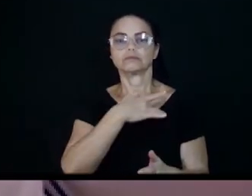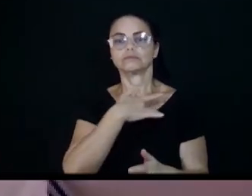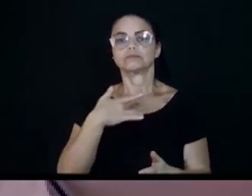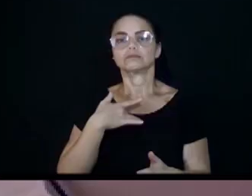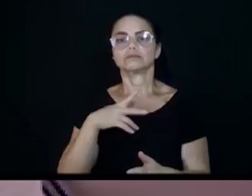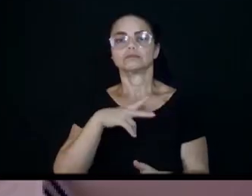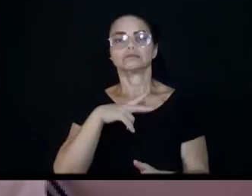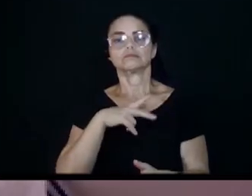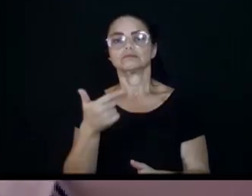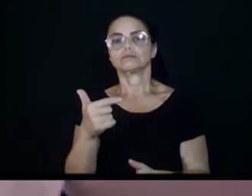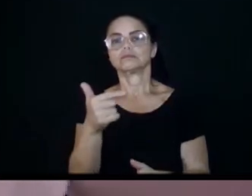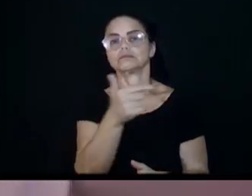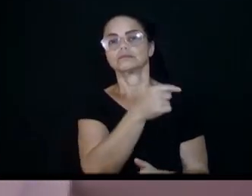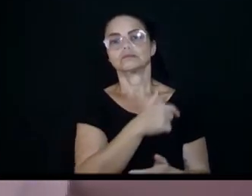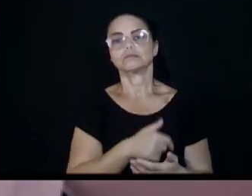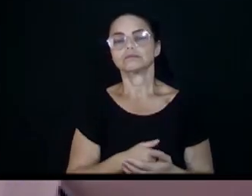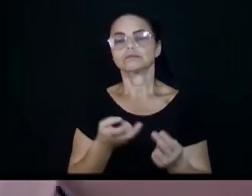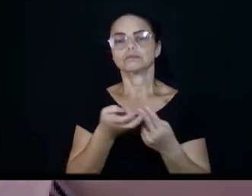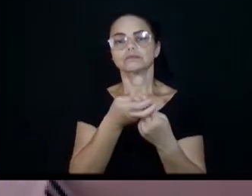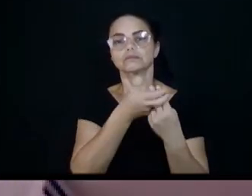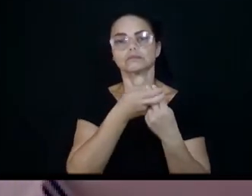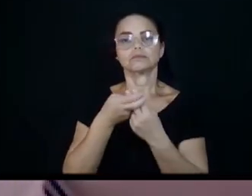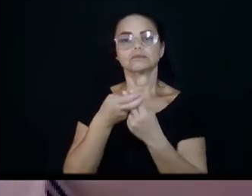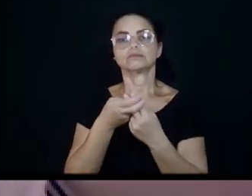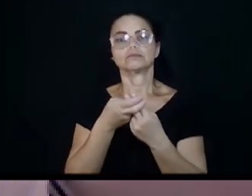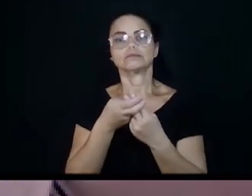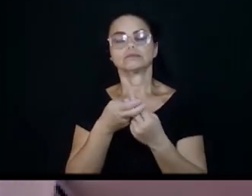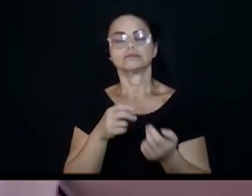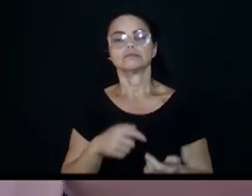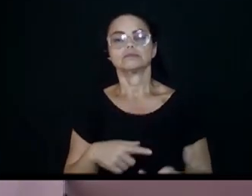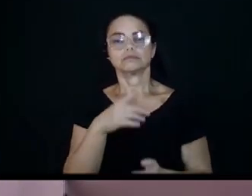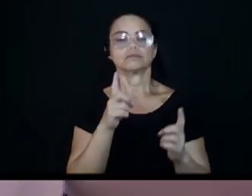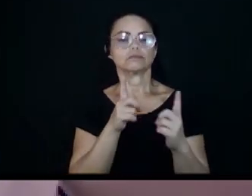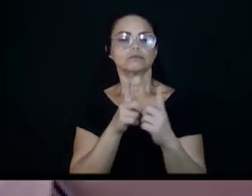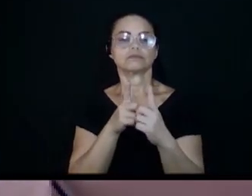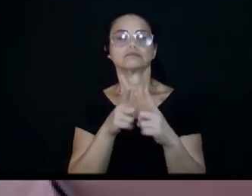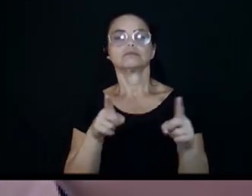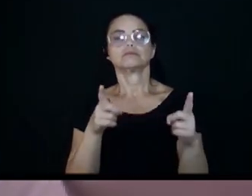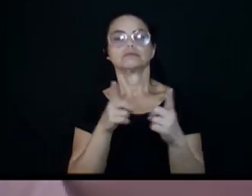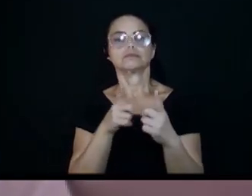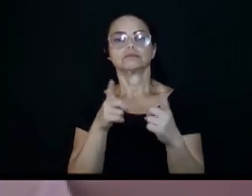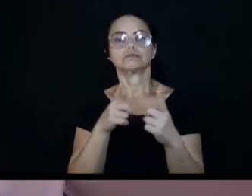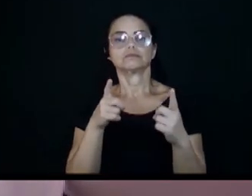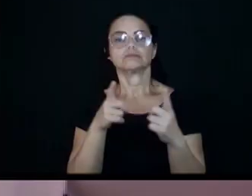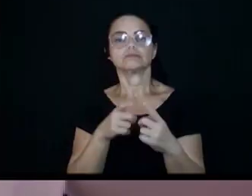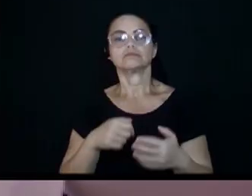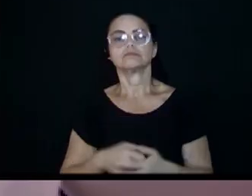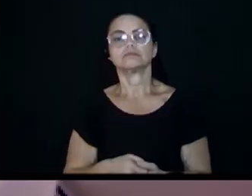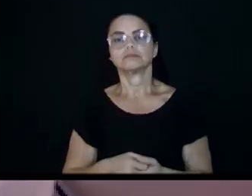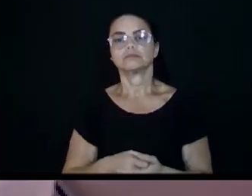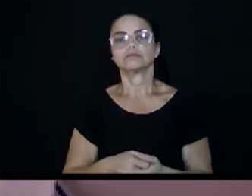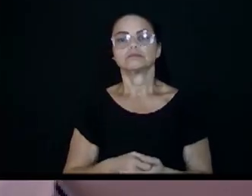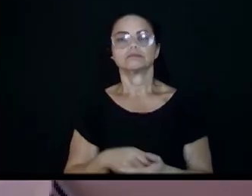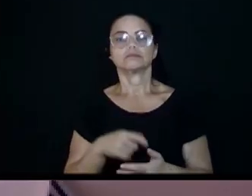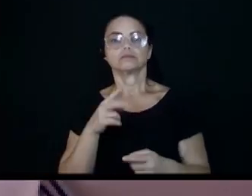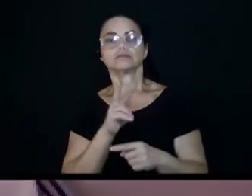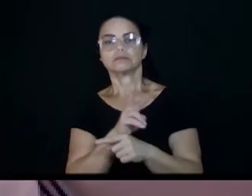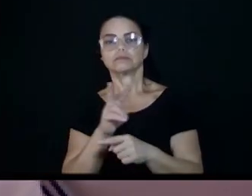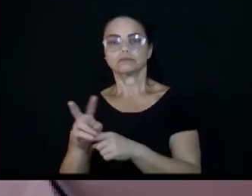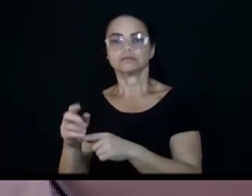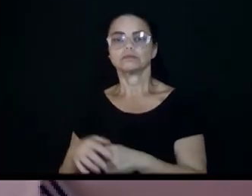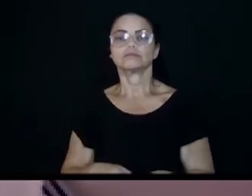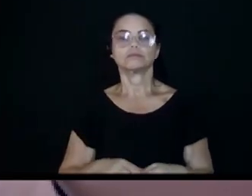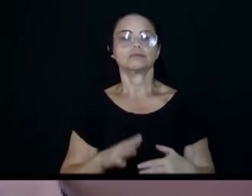Então, o SUS ele vai ter um atendimento também multidisciplinar por essas especialidades que eu citei